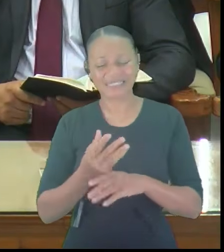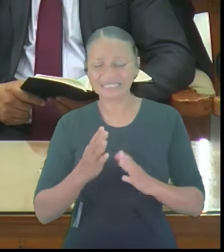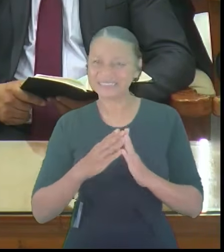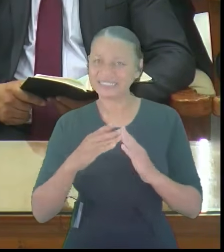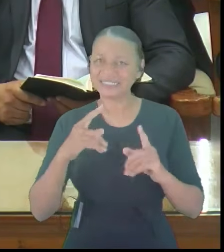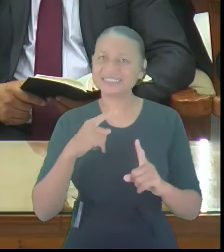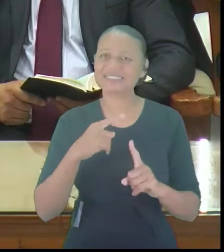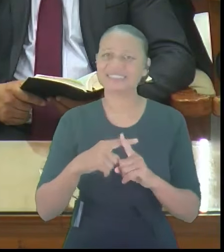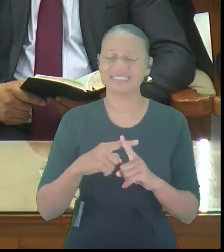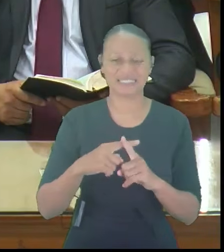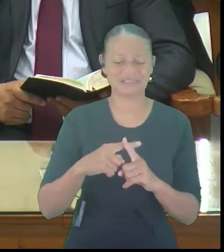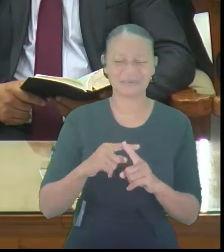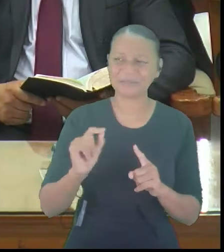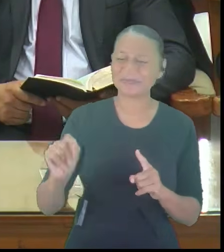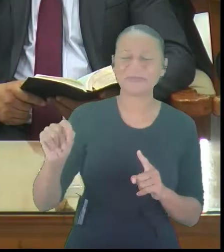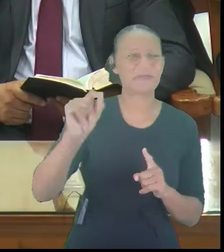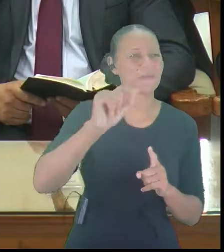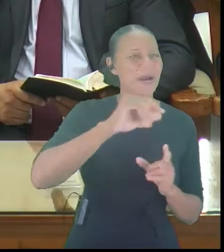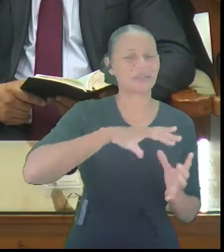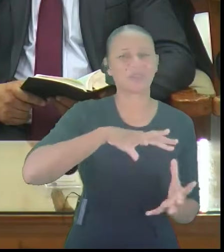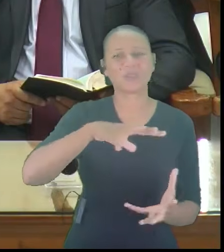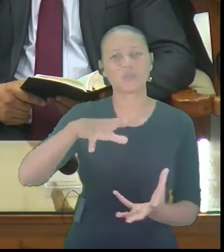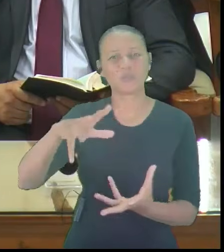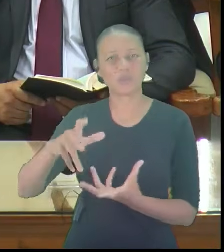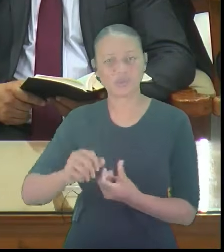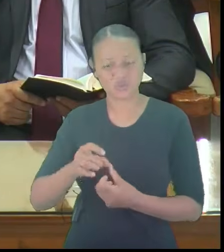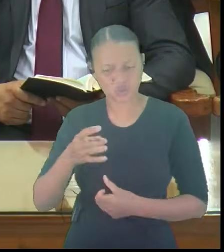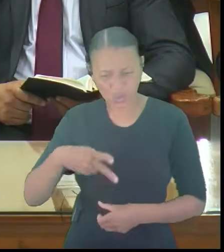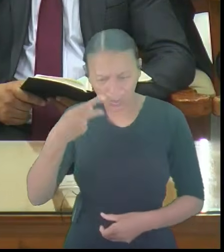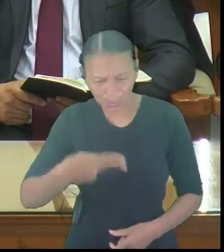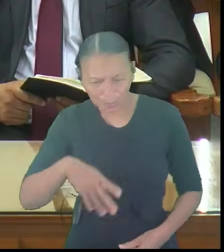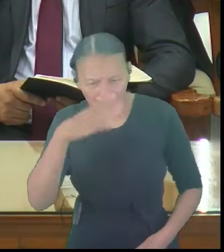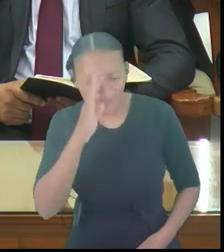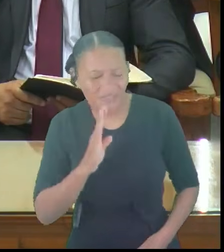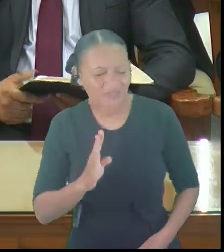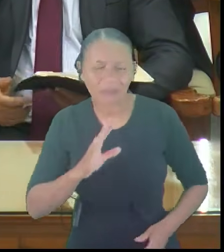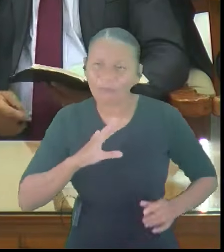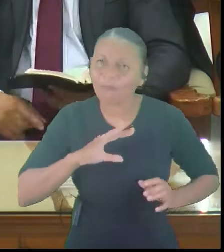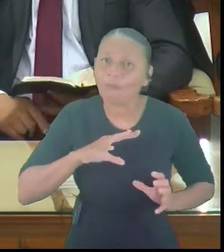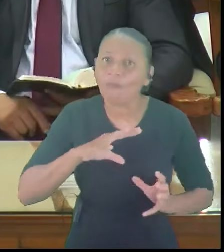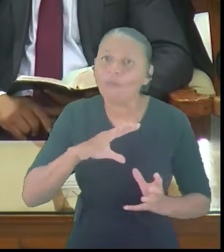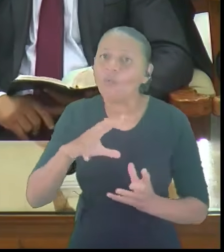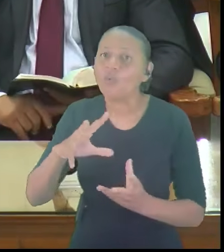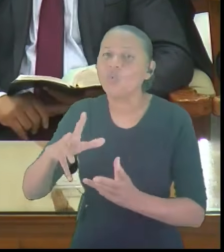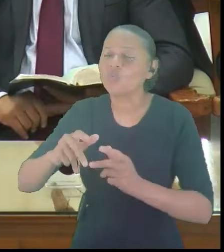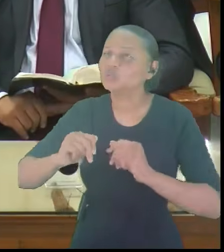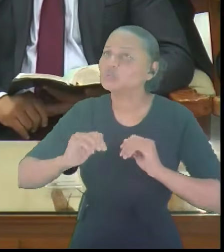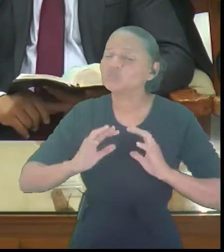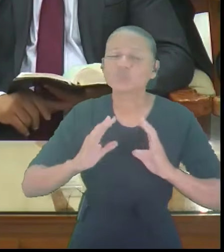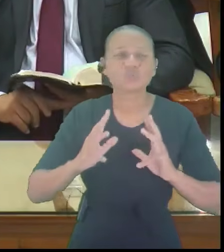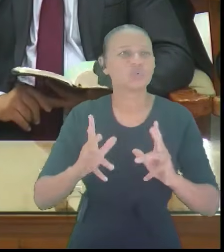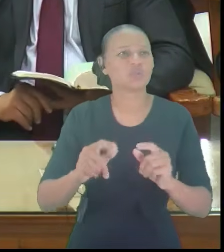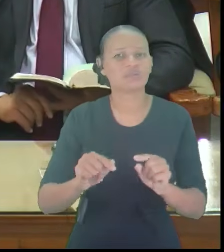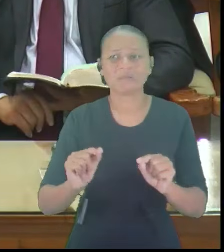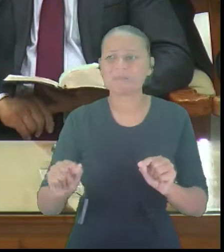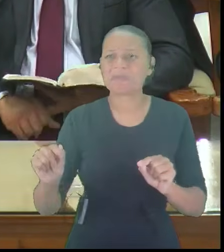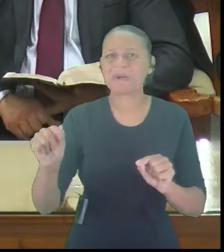desgastada no mundo afora. Não é só no Brasil, não, é no mundo afora. No mundo